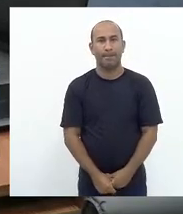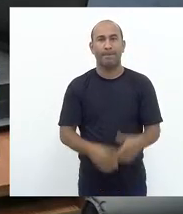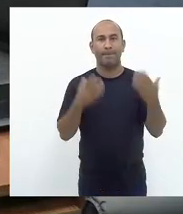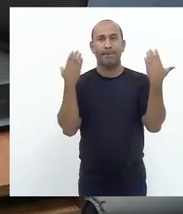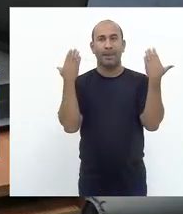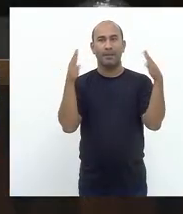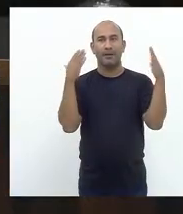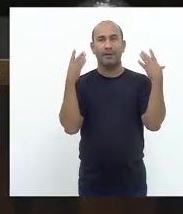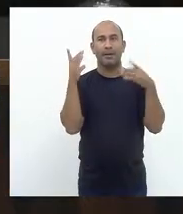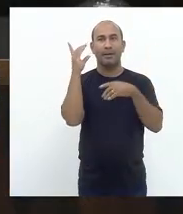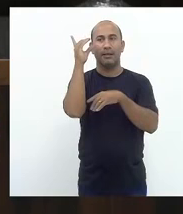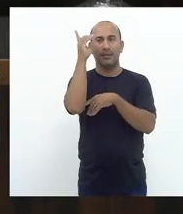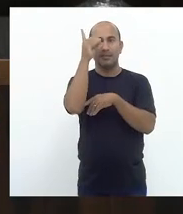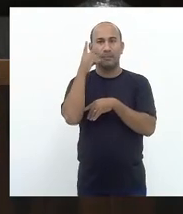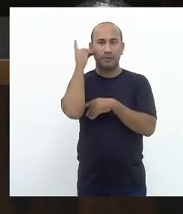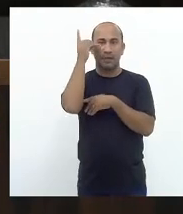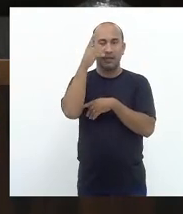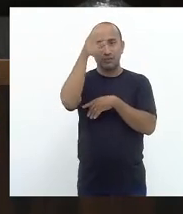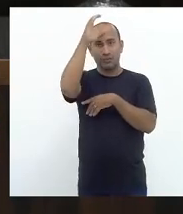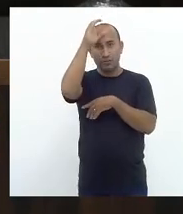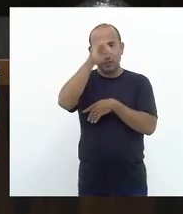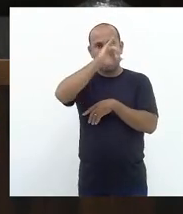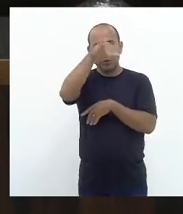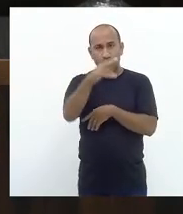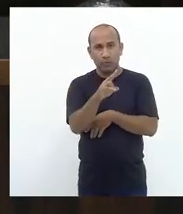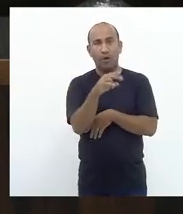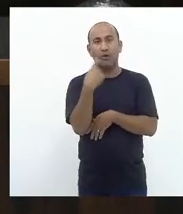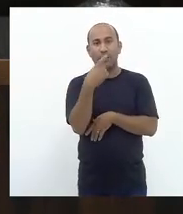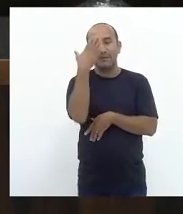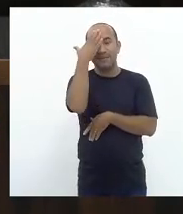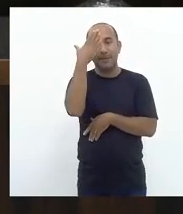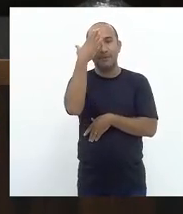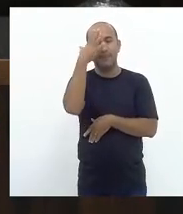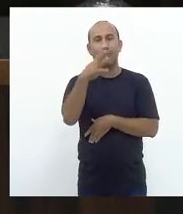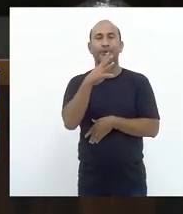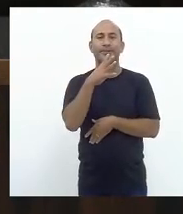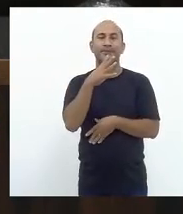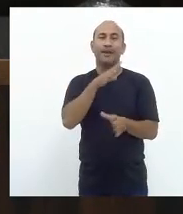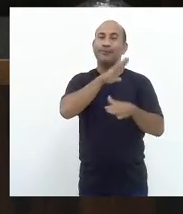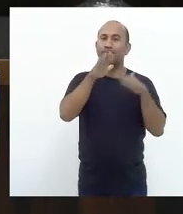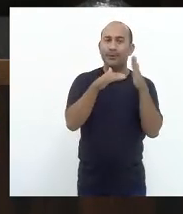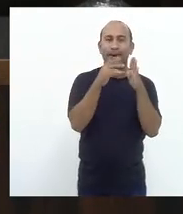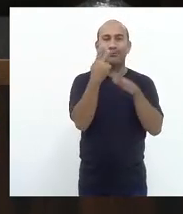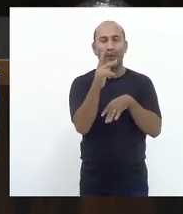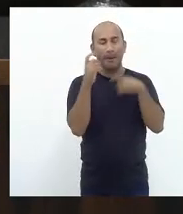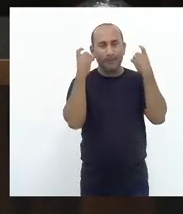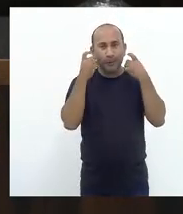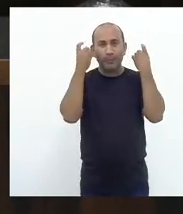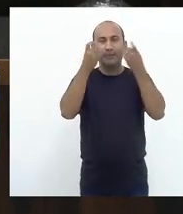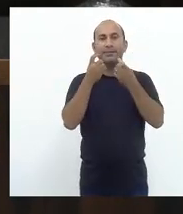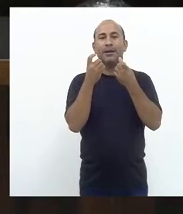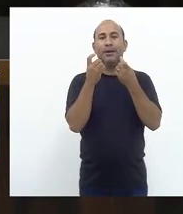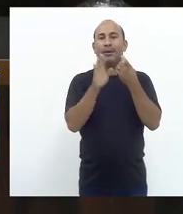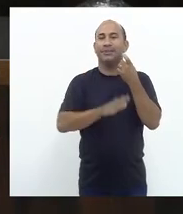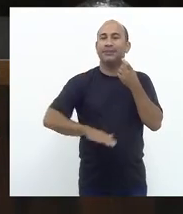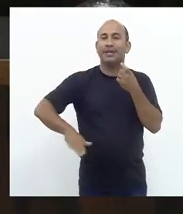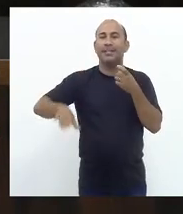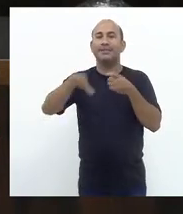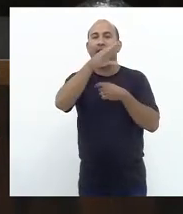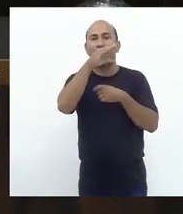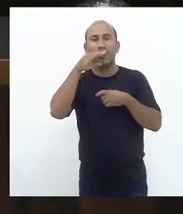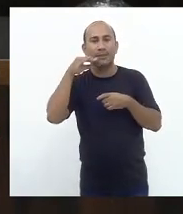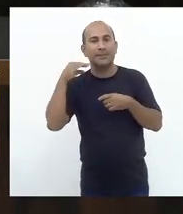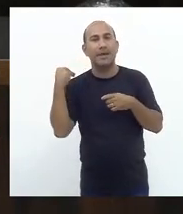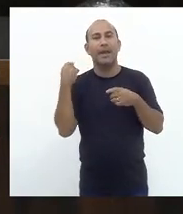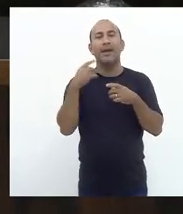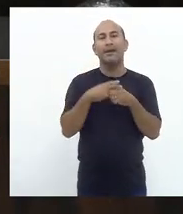Parabéns, deputada Tia Ju, porque sabemos e reconhecemos toda a sua preocupação com as crianças, com os